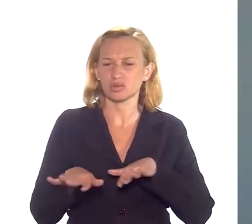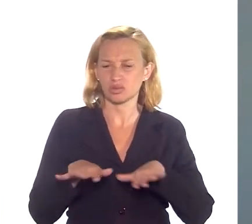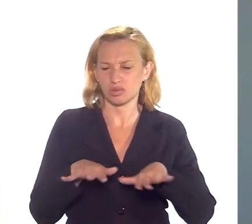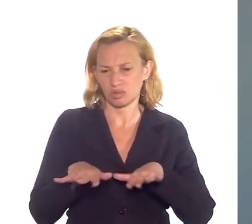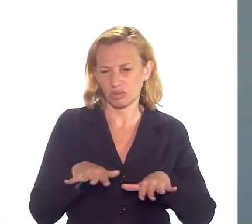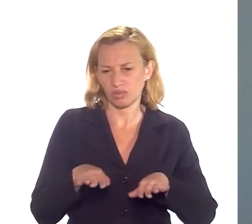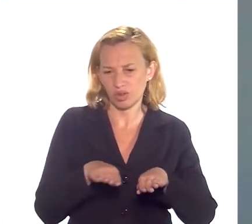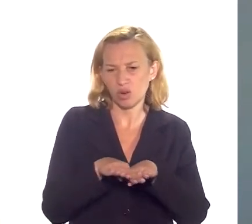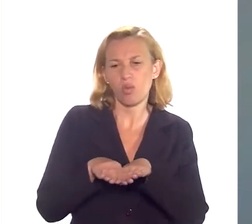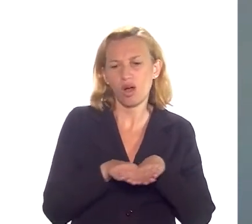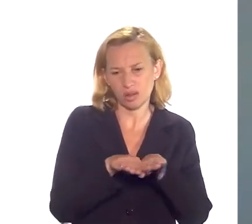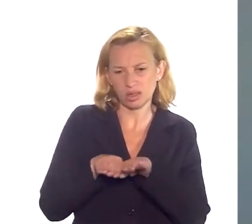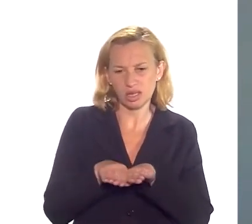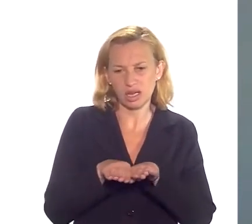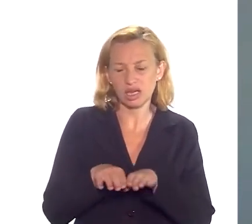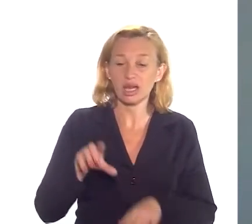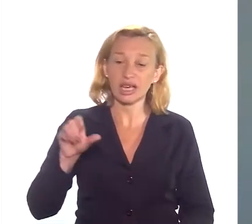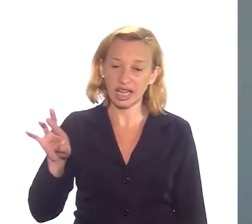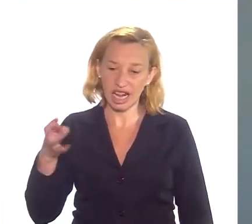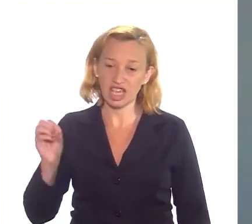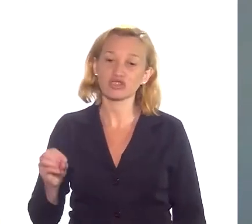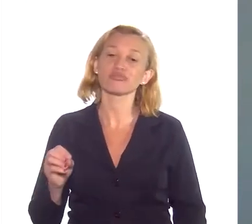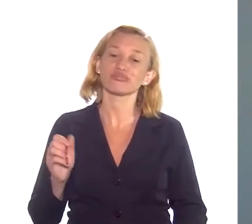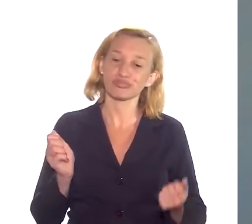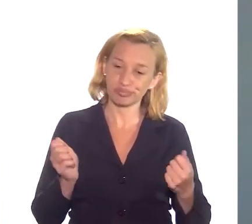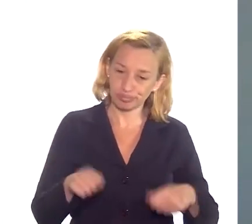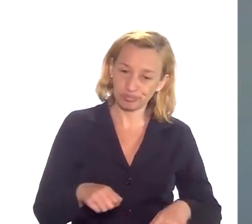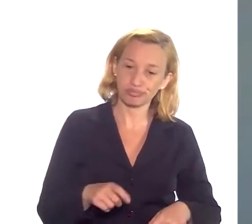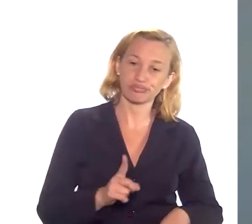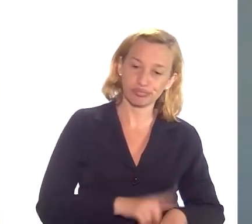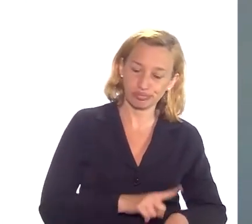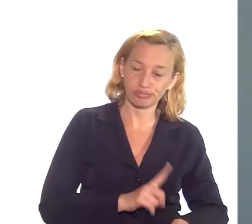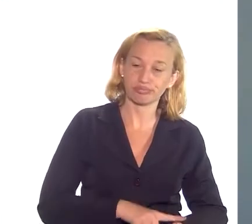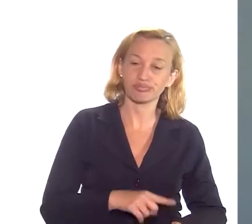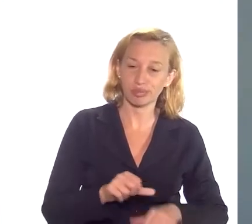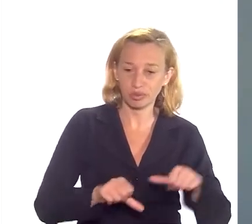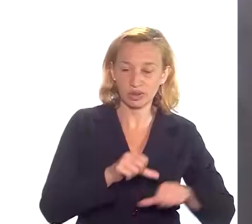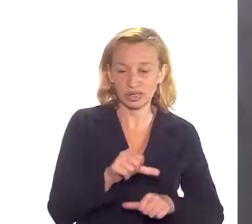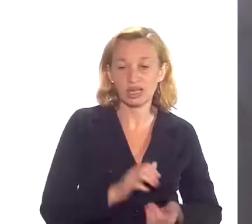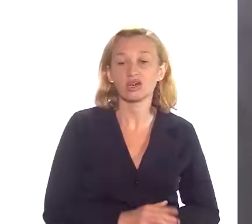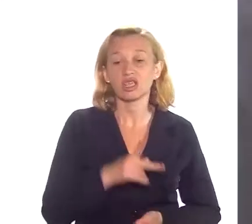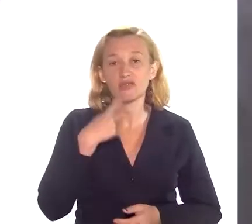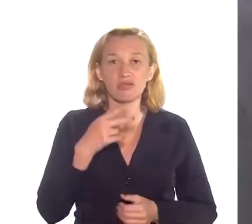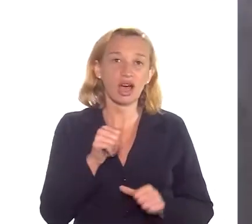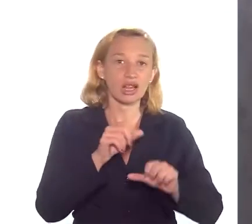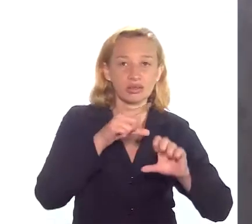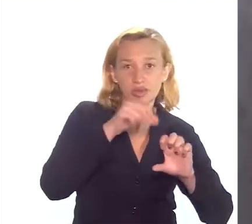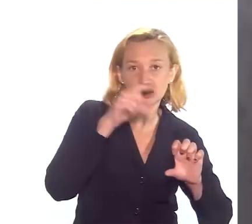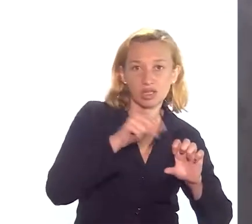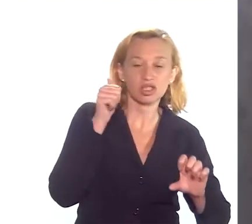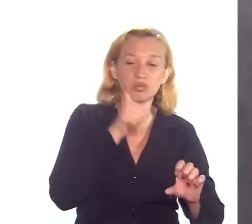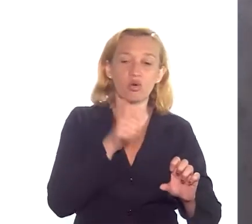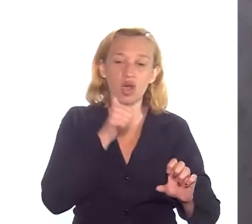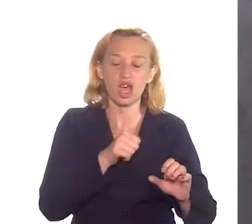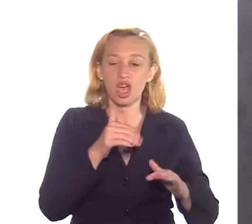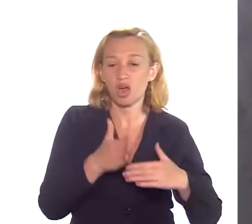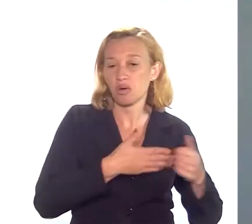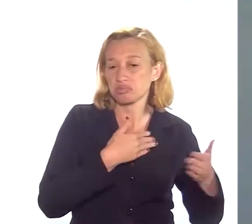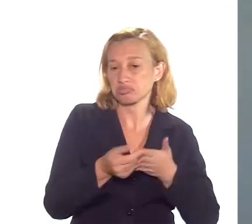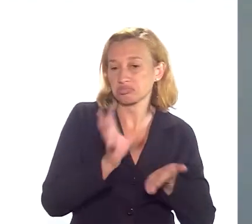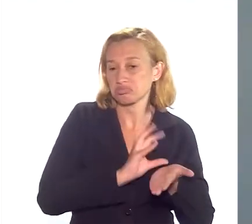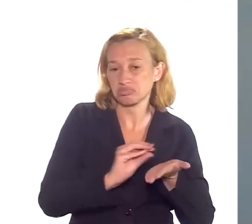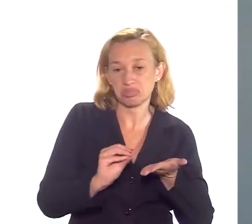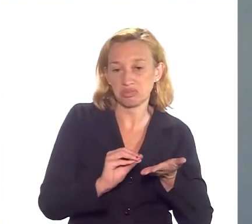desigual, ela é recente, essa história do crédito também precisa de tempo para mudar. Quando a gente fala de empreendedorismo feminino